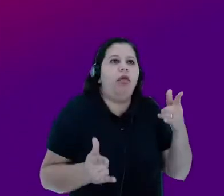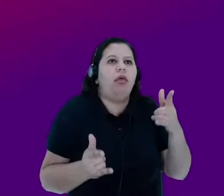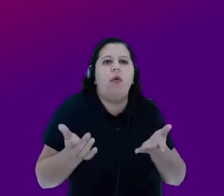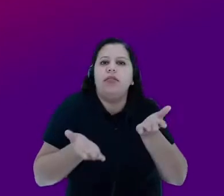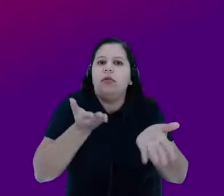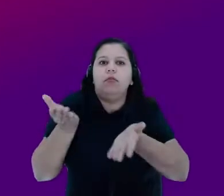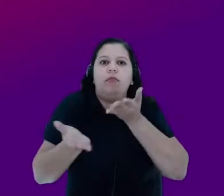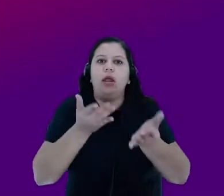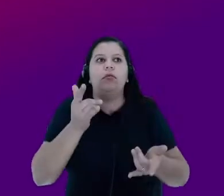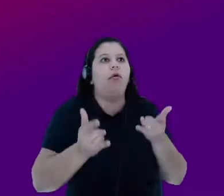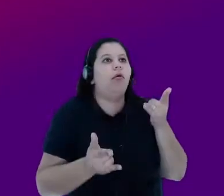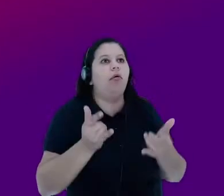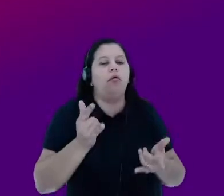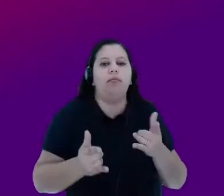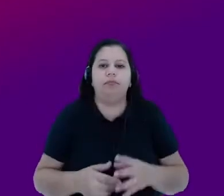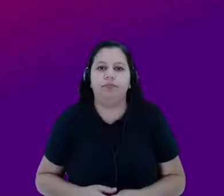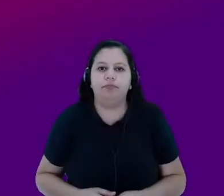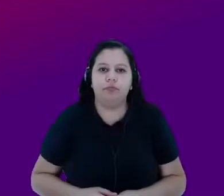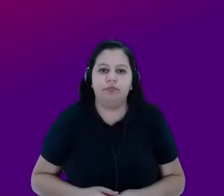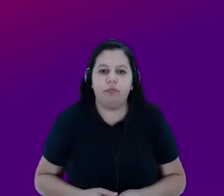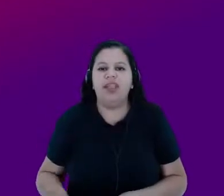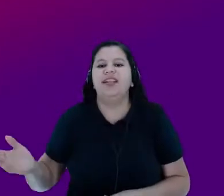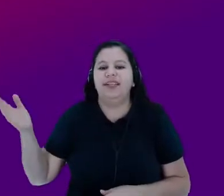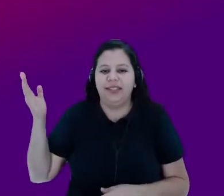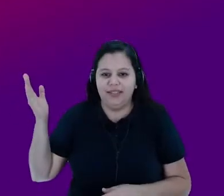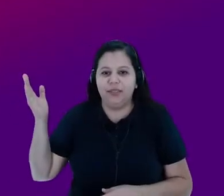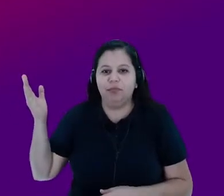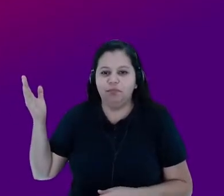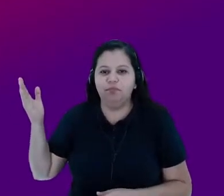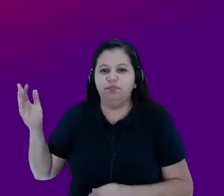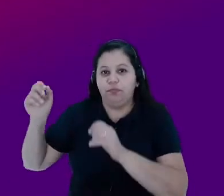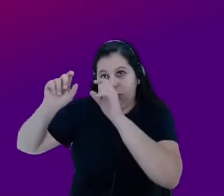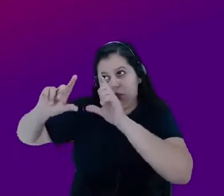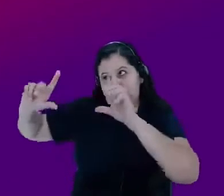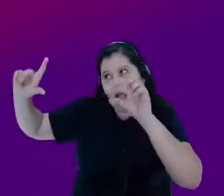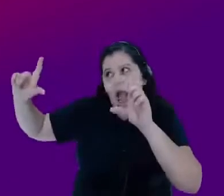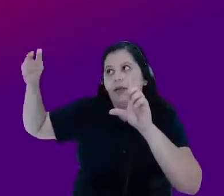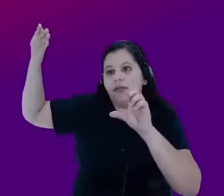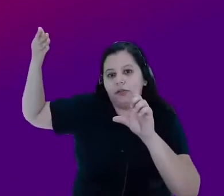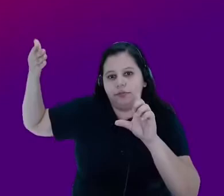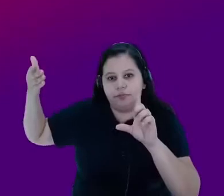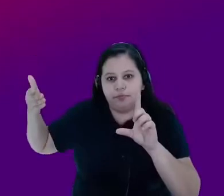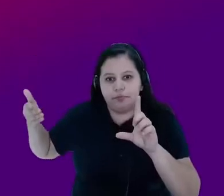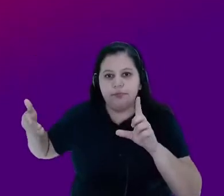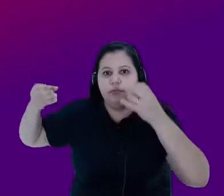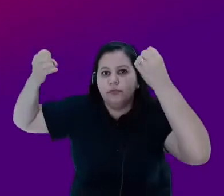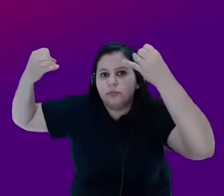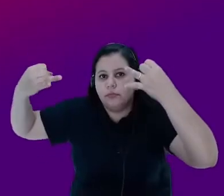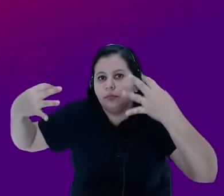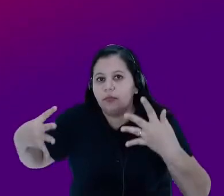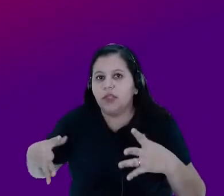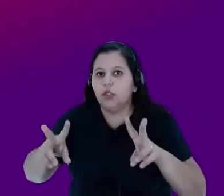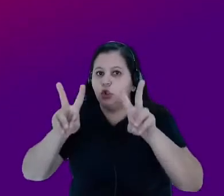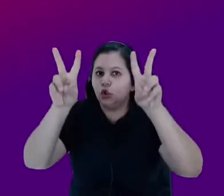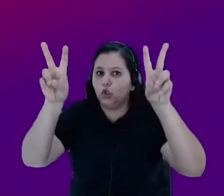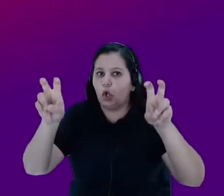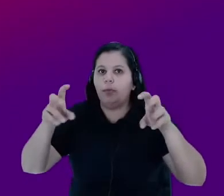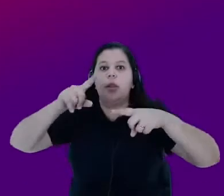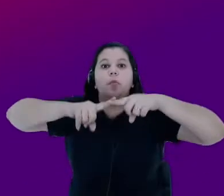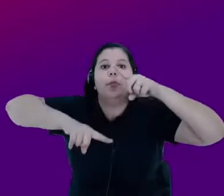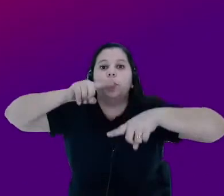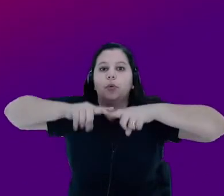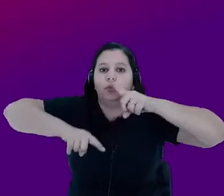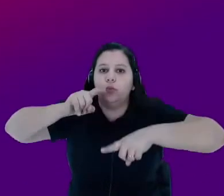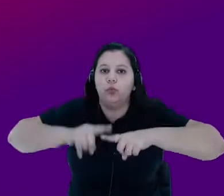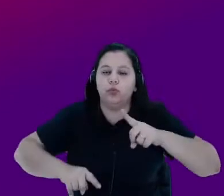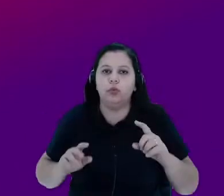Entrando aqui no próximo slide que a gente fala um pouco sobre produtos. Então, o que é a